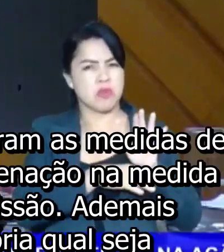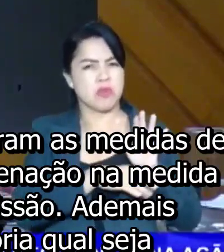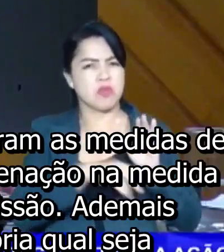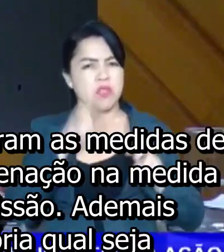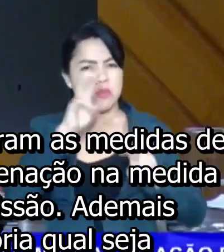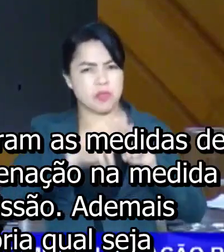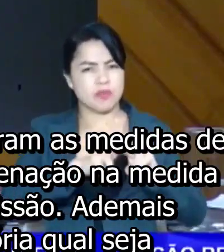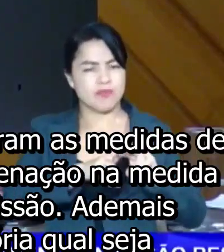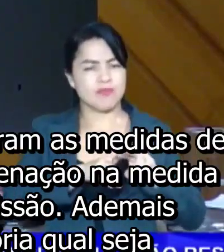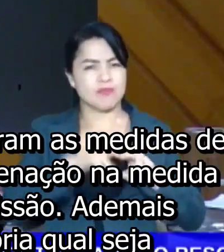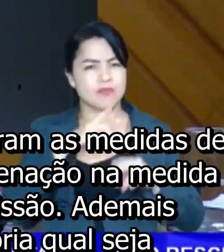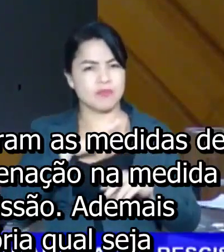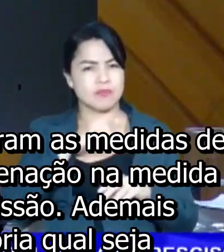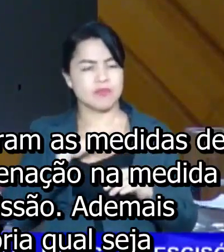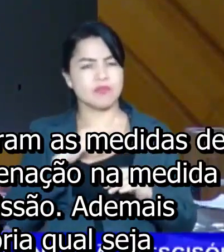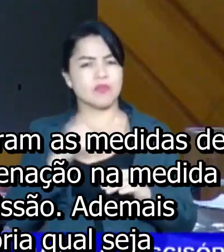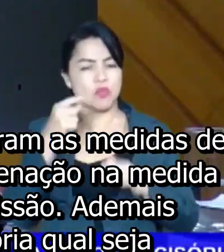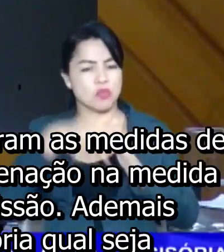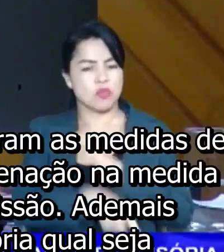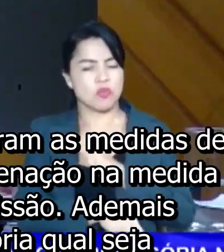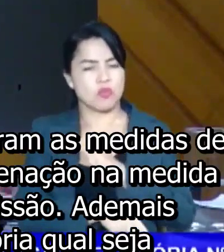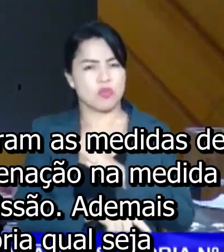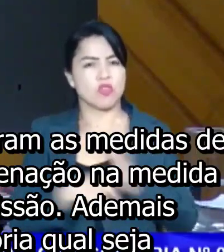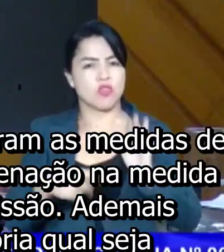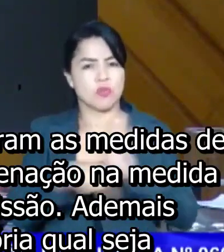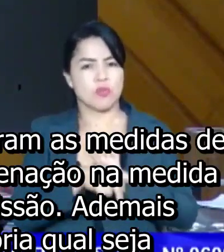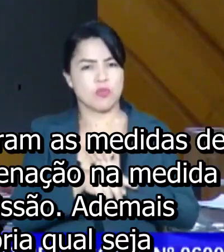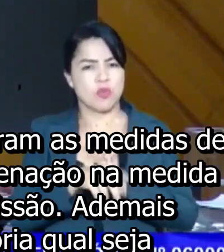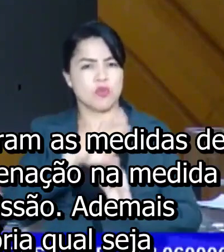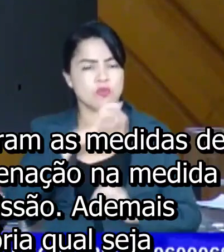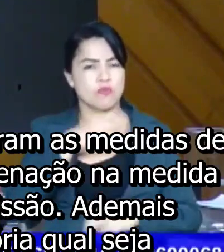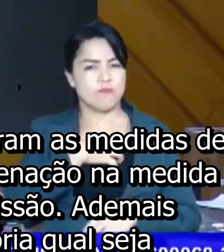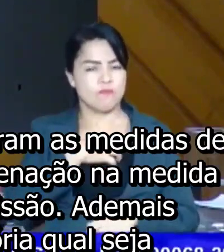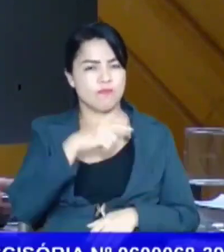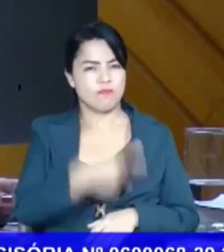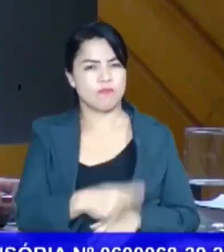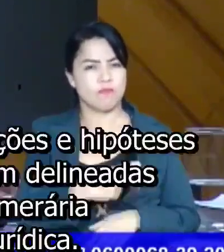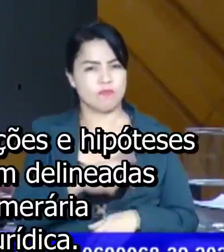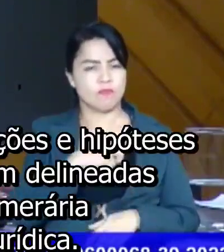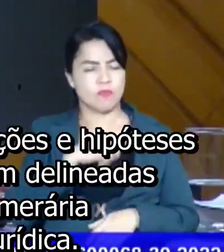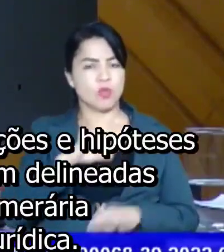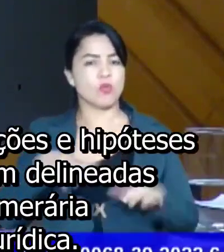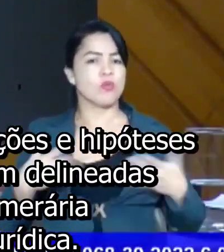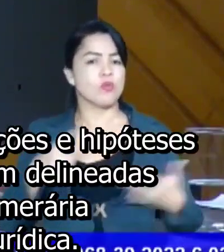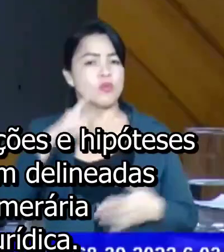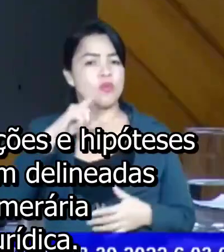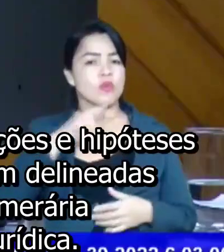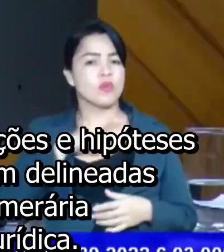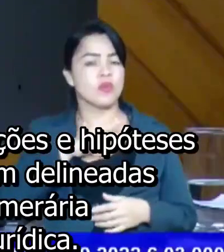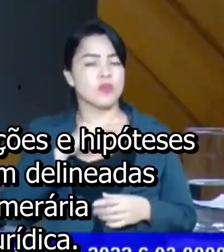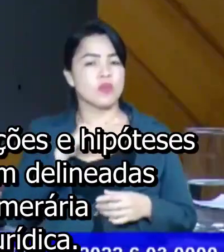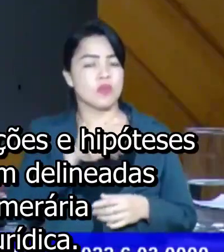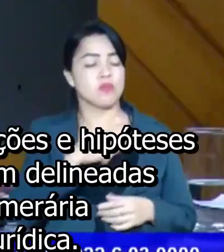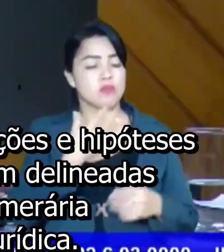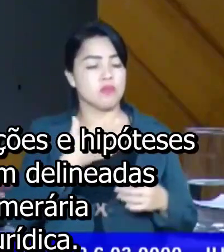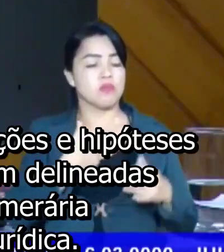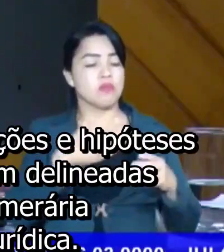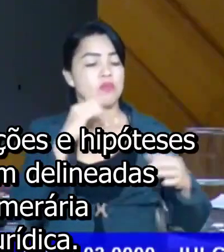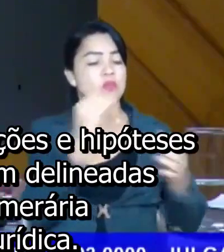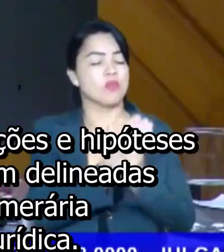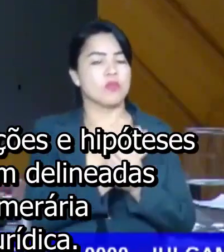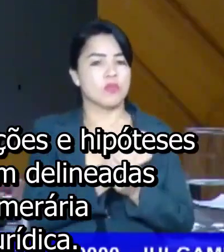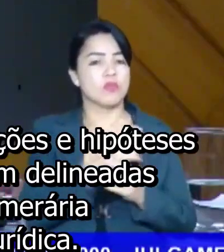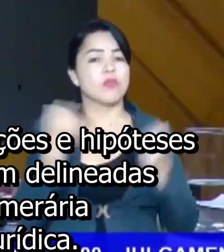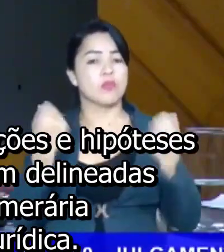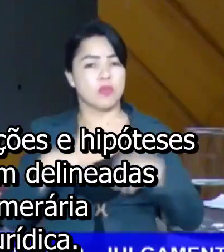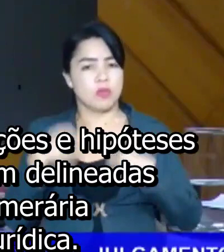admissão. Ademais disso, em razão da própria natureza e escopo da rescisória, qual seja a desconstituição da coisa julgada, é necessário